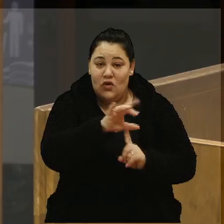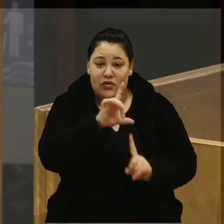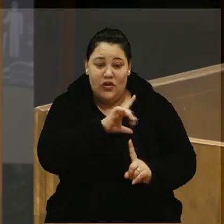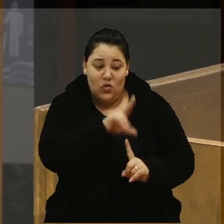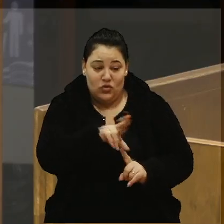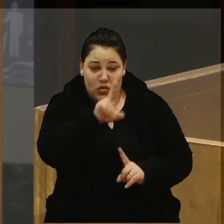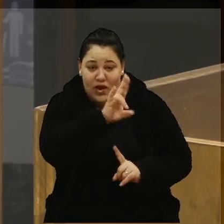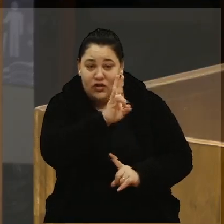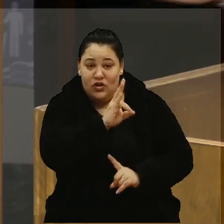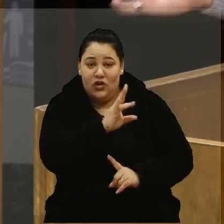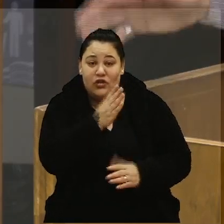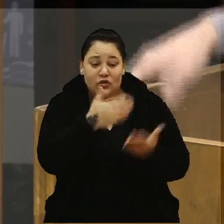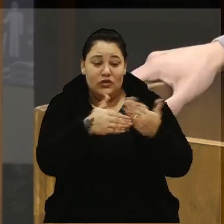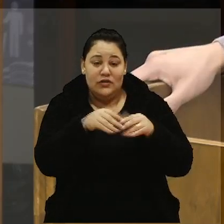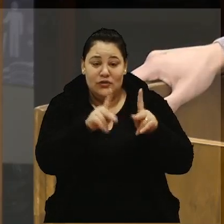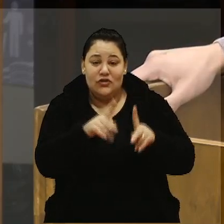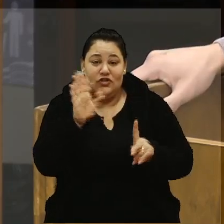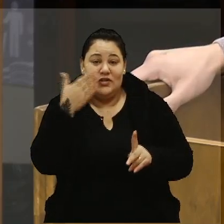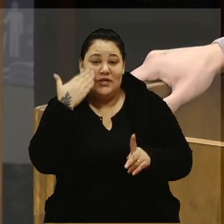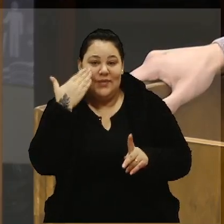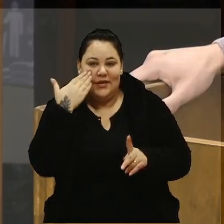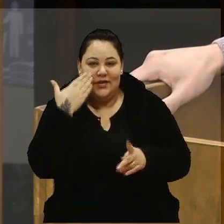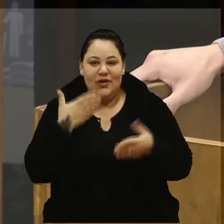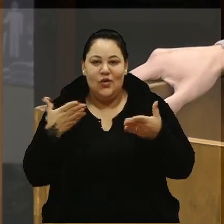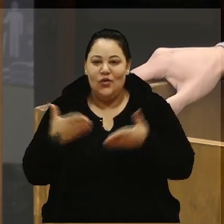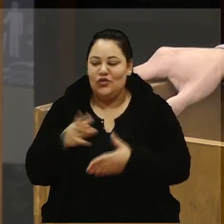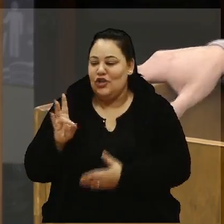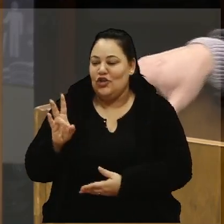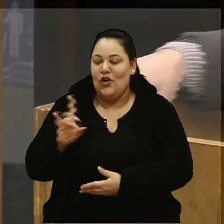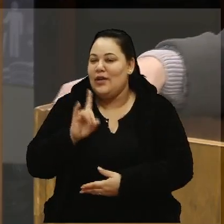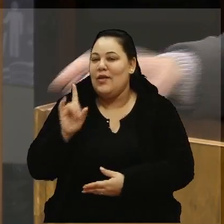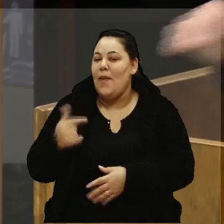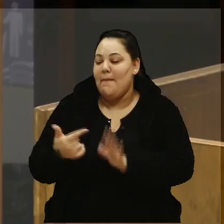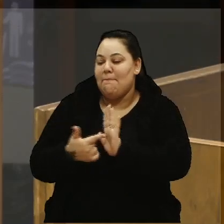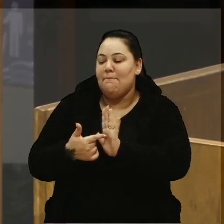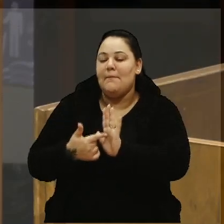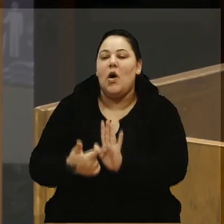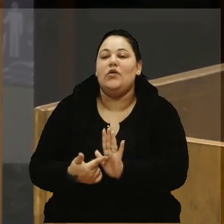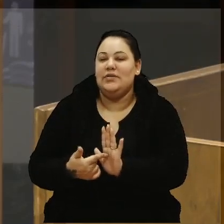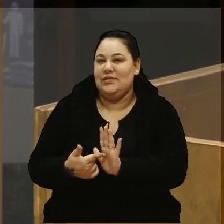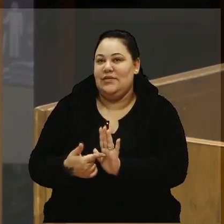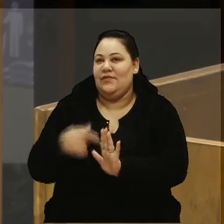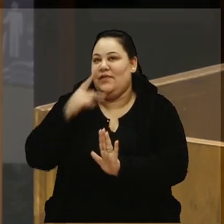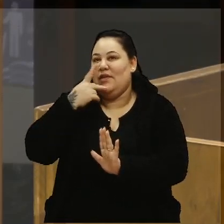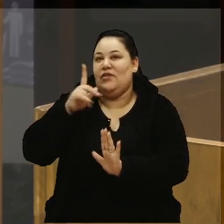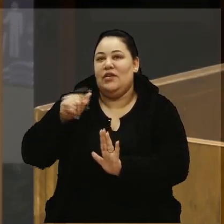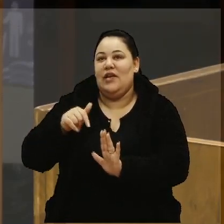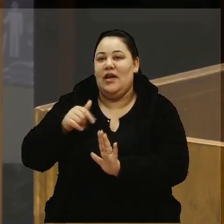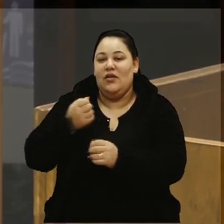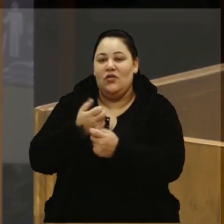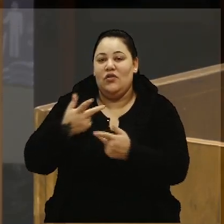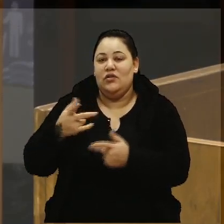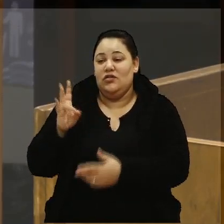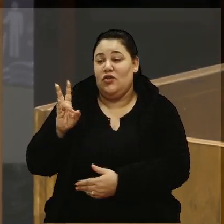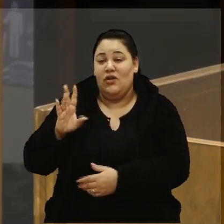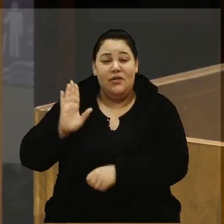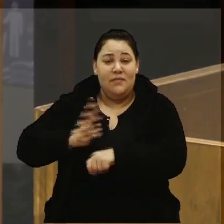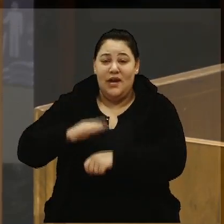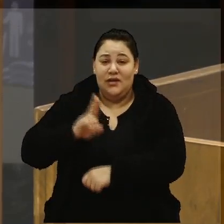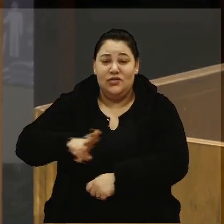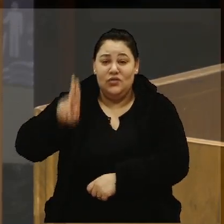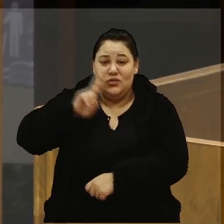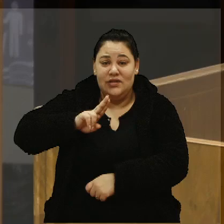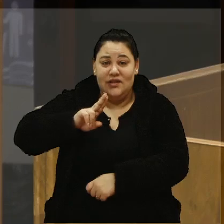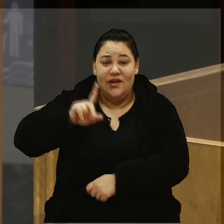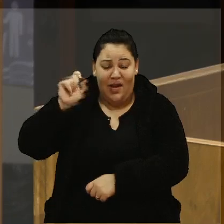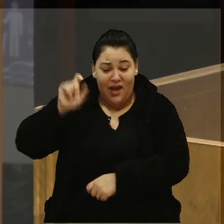todo mundo sabia na rua. Hoje não. Hoje a droga não é mais questão de pobreza. Hoje, inclusive, o índice de quem mais utiliza é a classe média